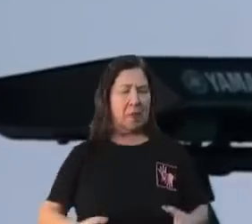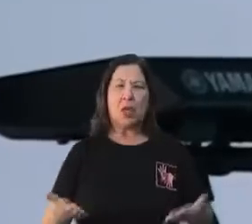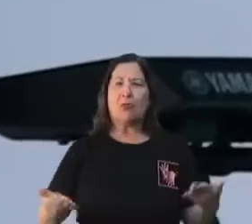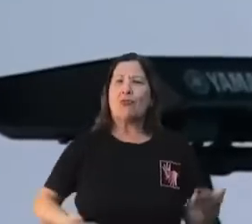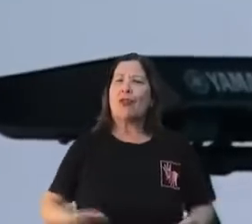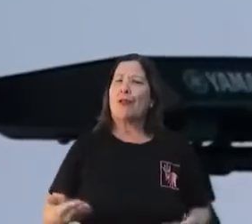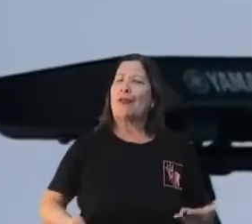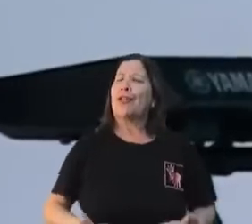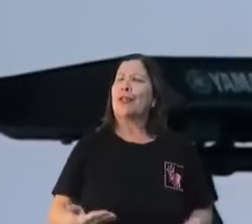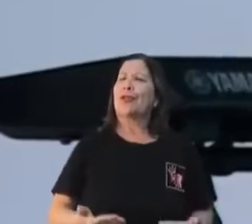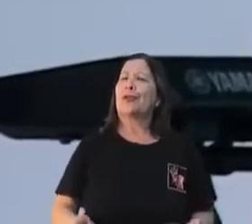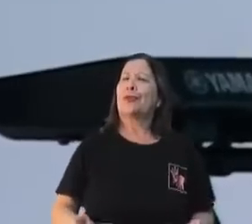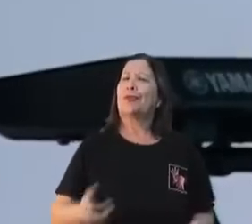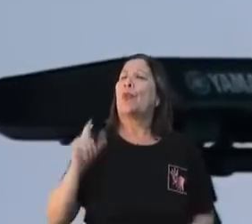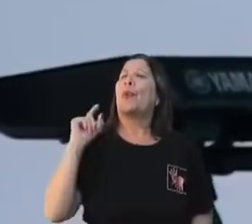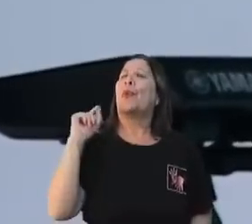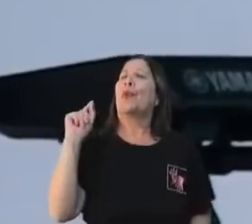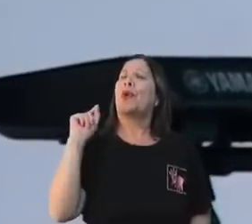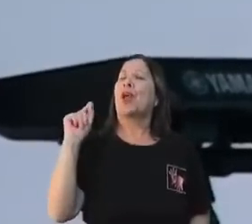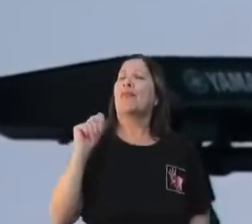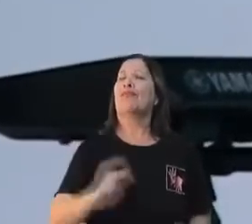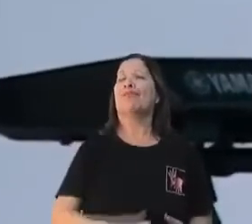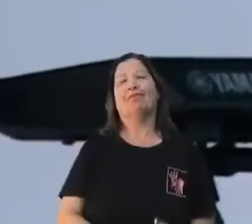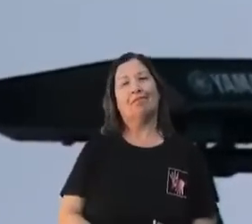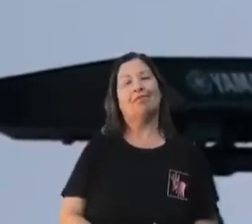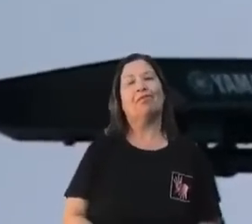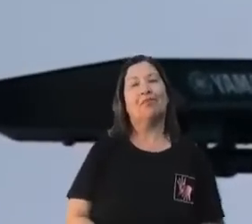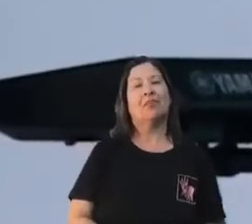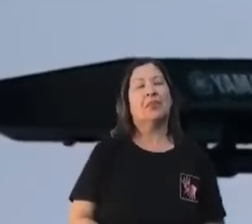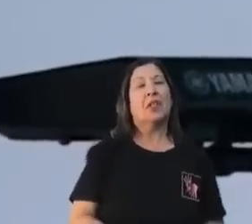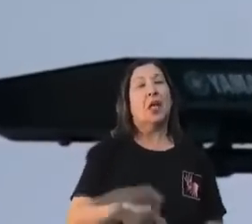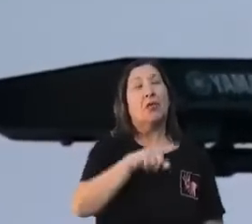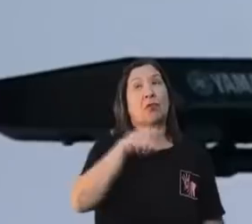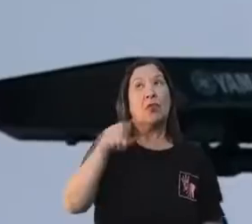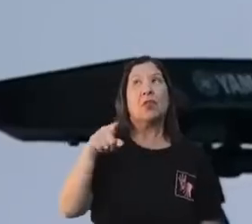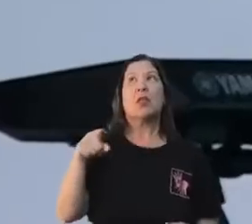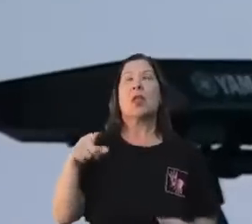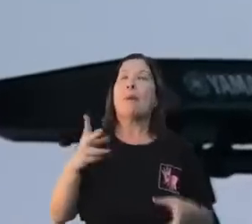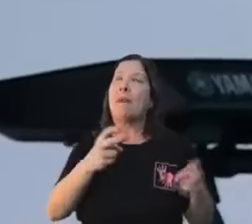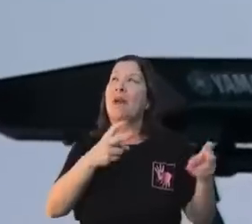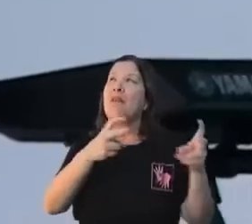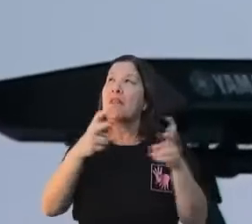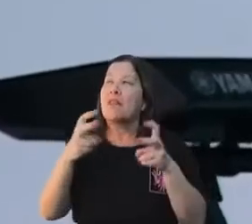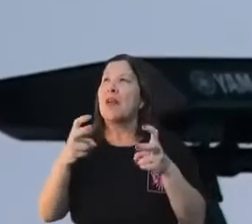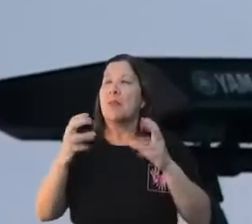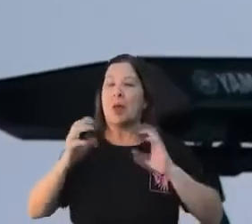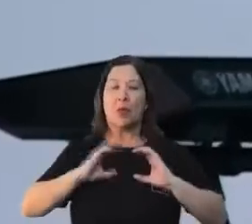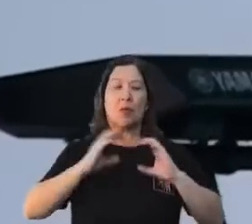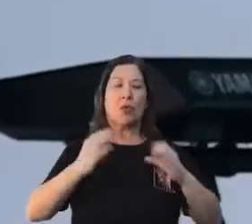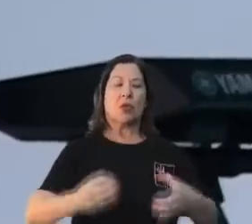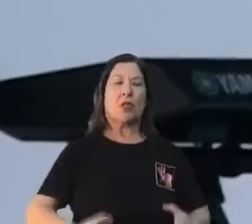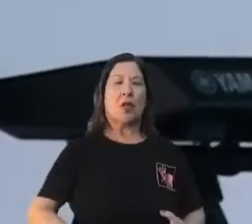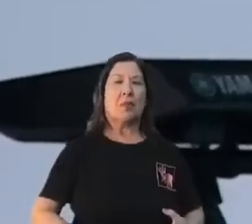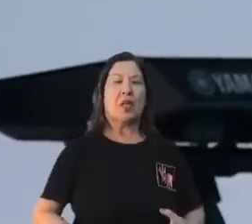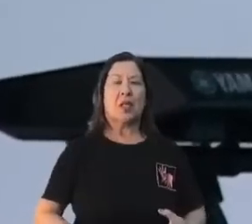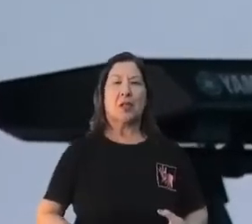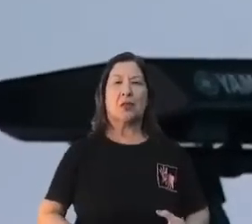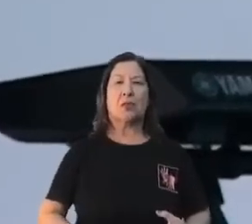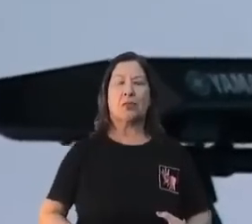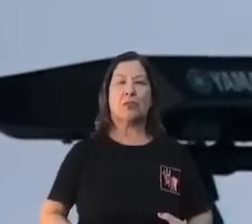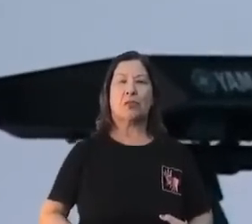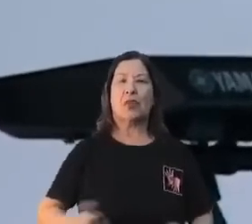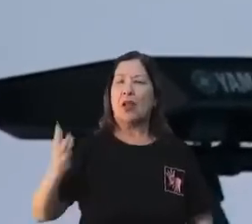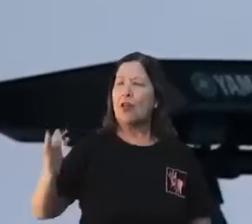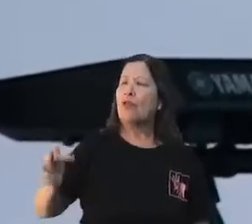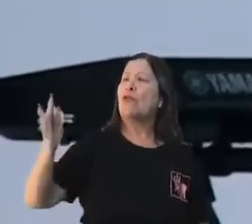Me permite fazer essa pergunta: que frase vai resumir sua vida, que vai estar escrita numa tabuleta branca de mármore na